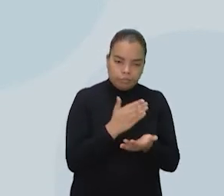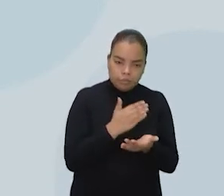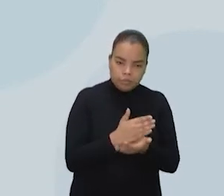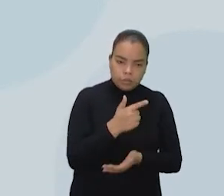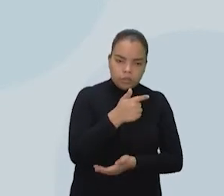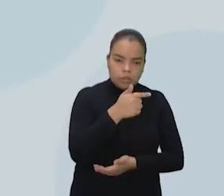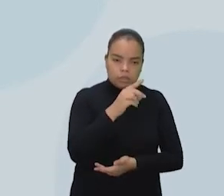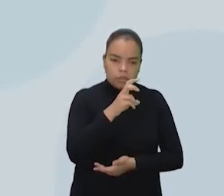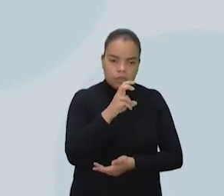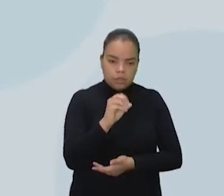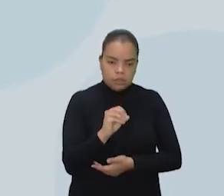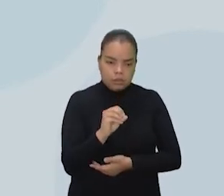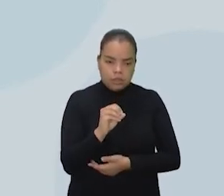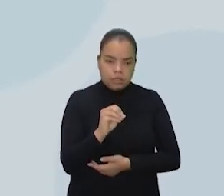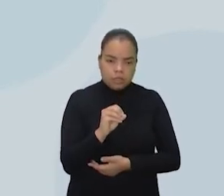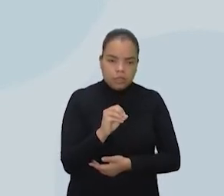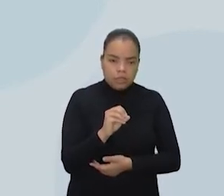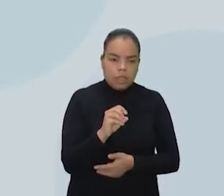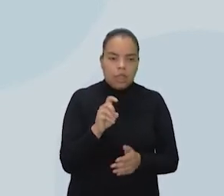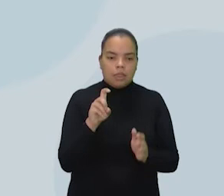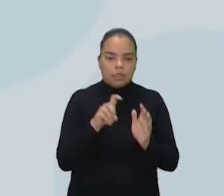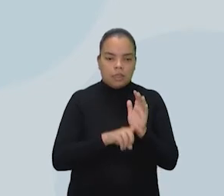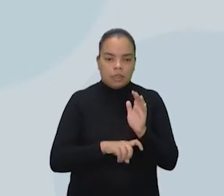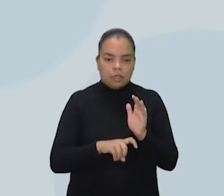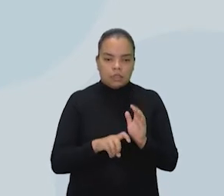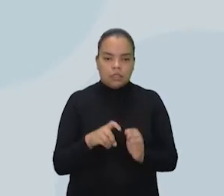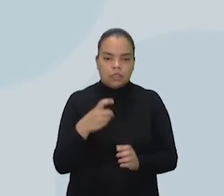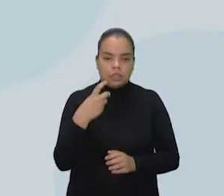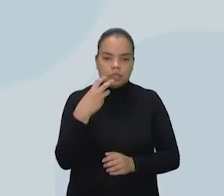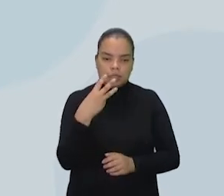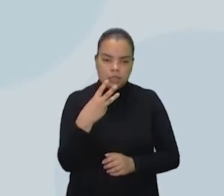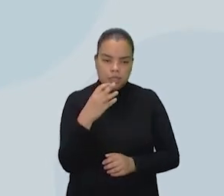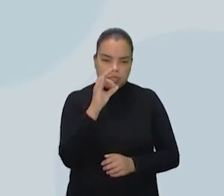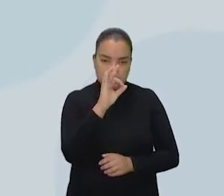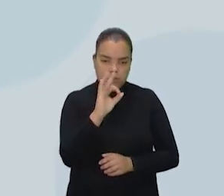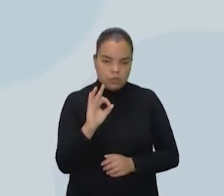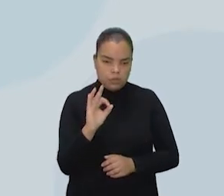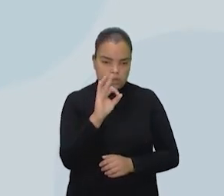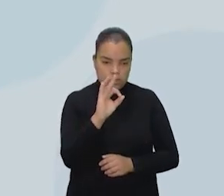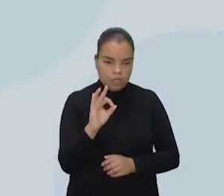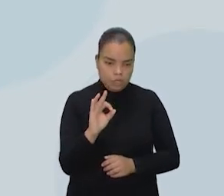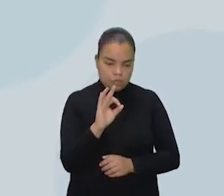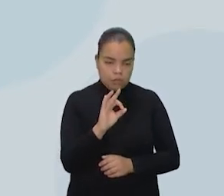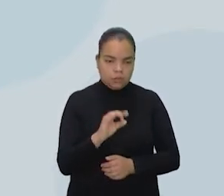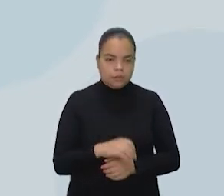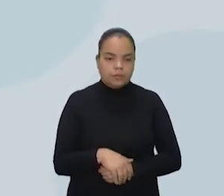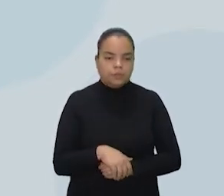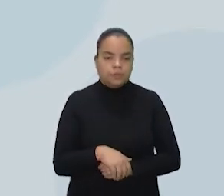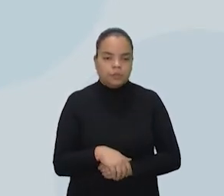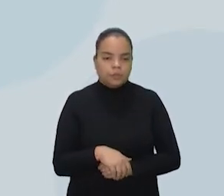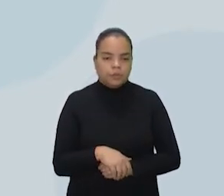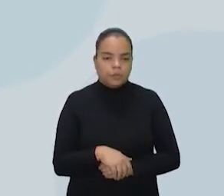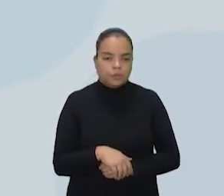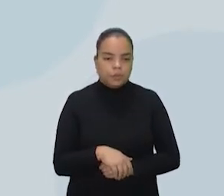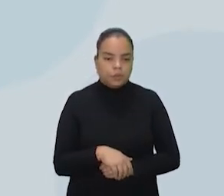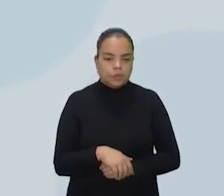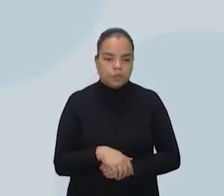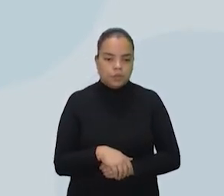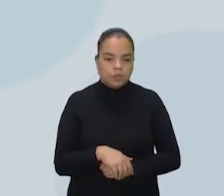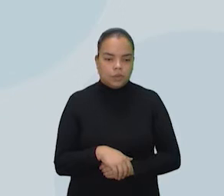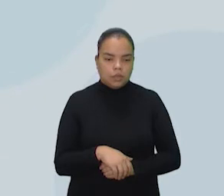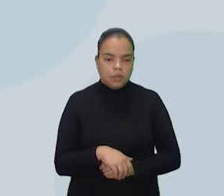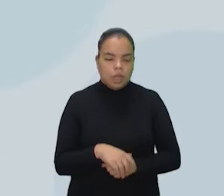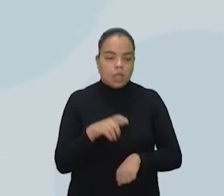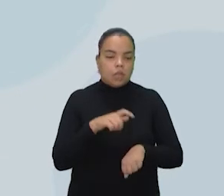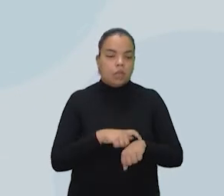né? A taxa vai ser 3%, que você pode deixar na forma de fração ou decimal. E o tempo aqui